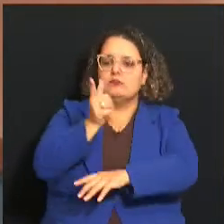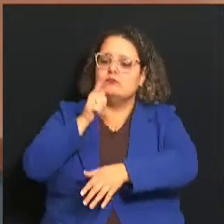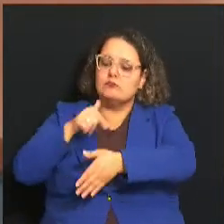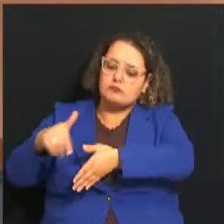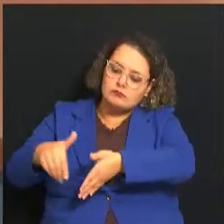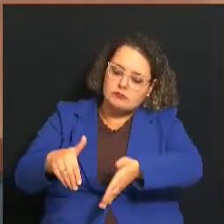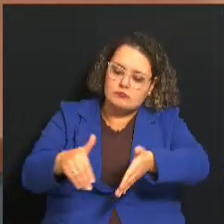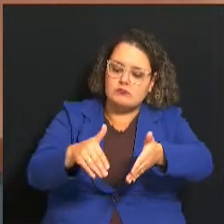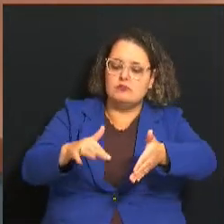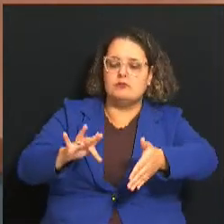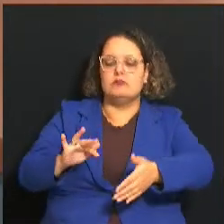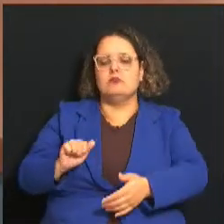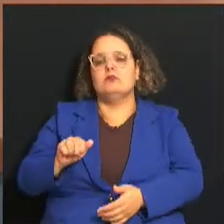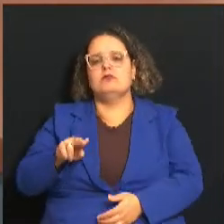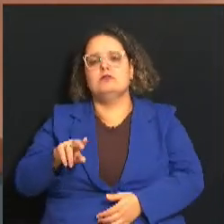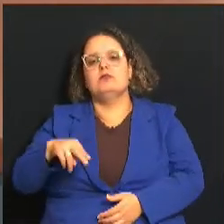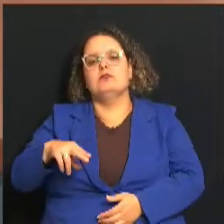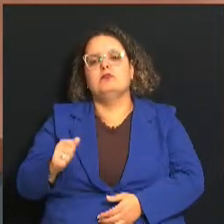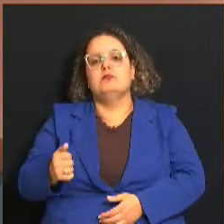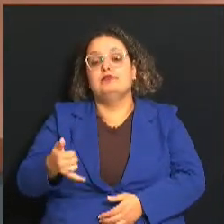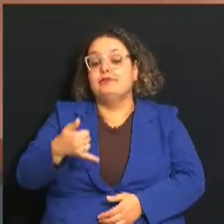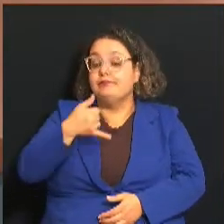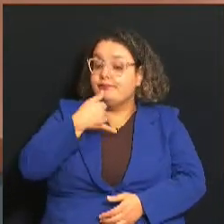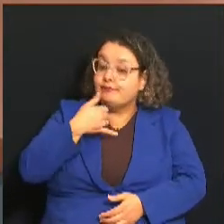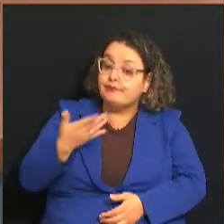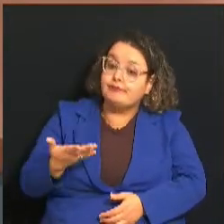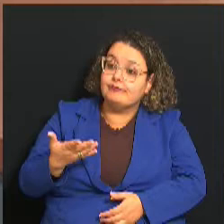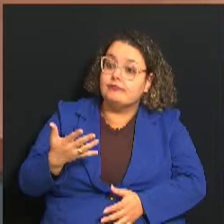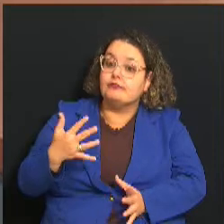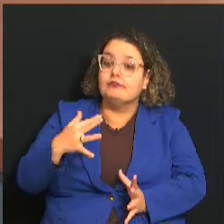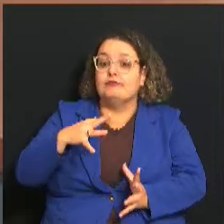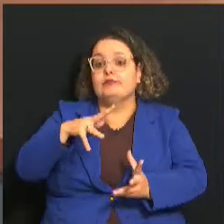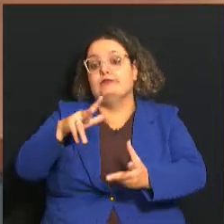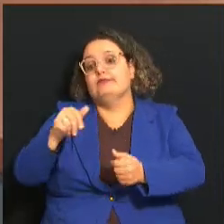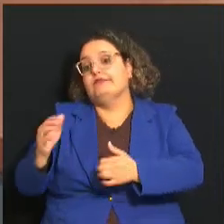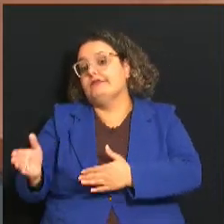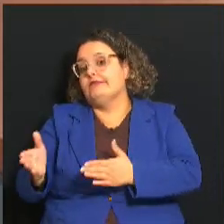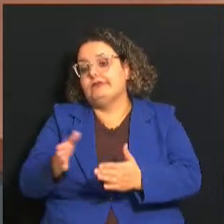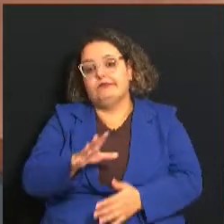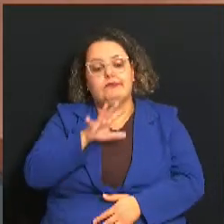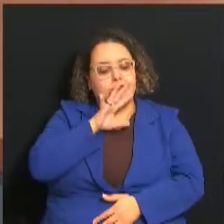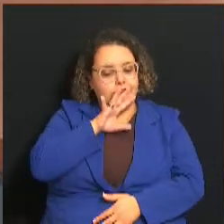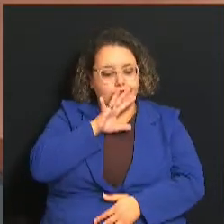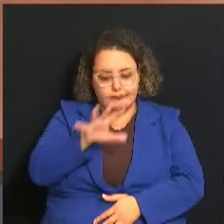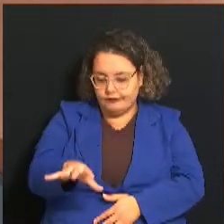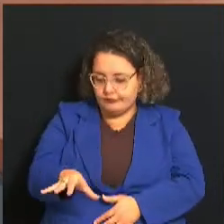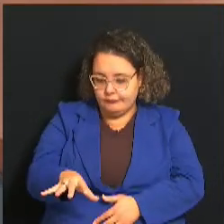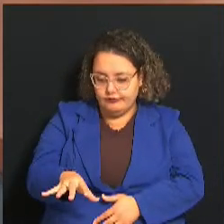fauna. E, lamentavelmente, o nosso planeta vai indo para um caminho terrível, com mais